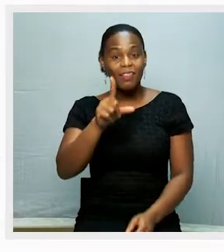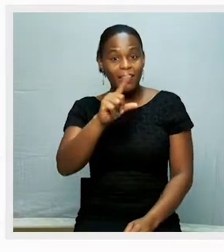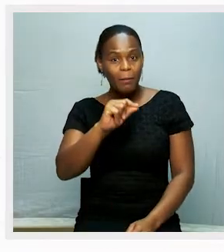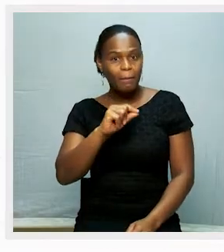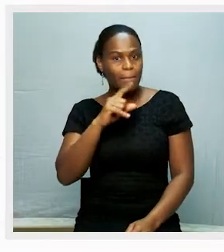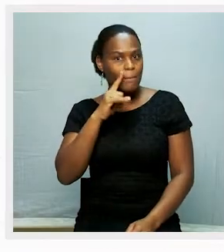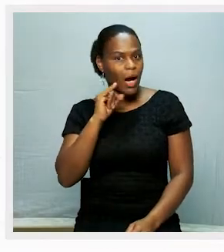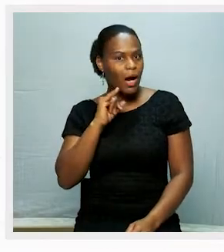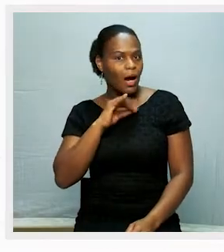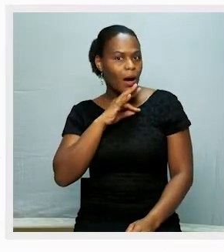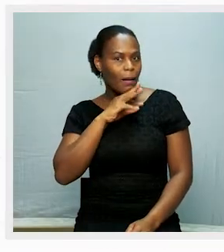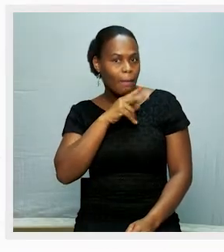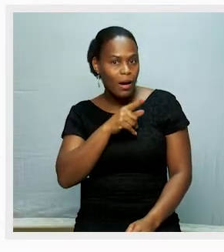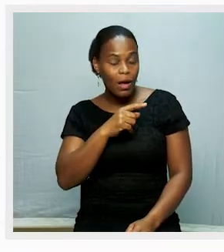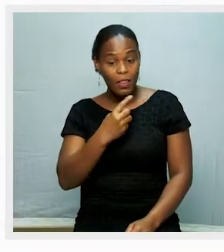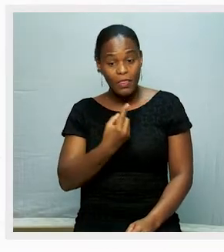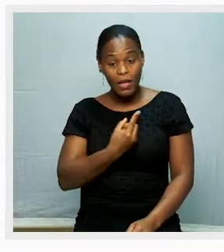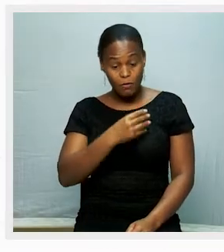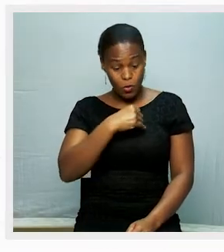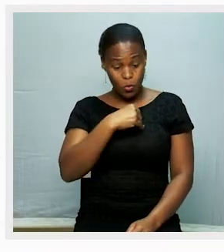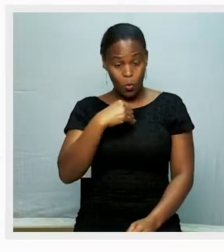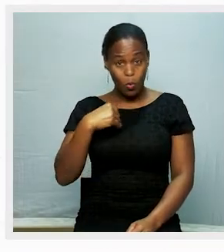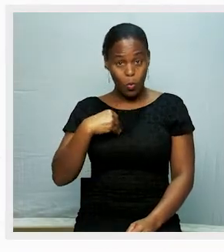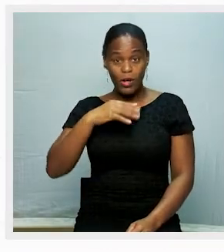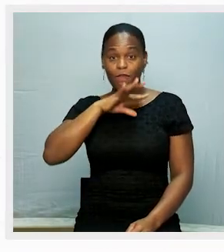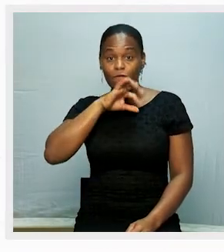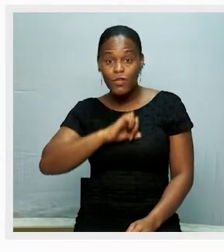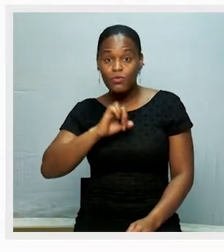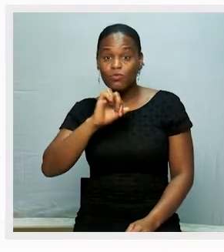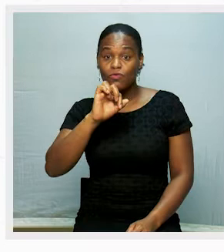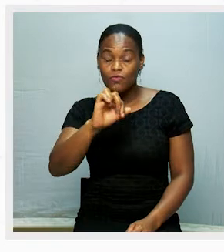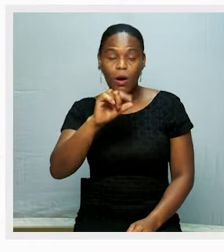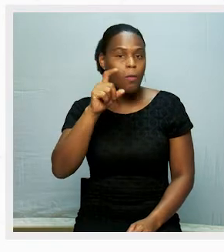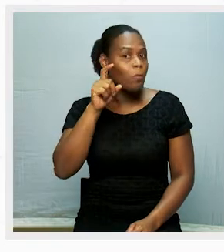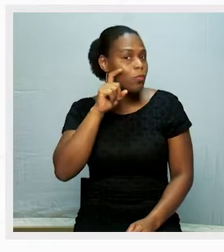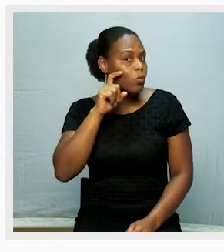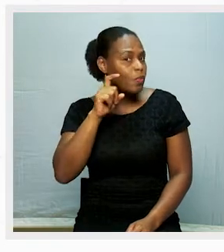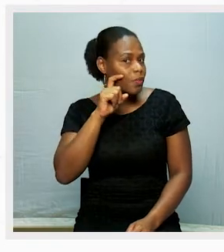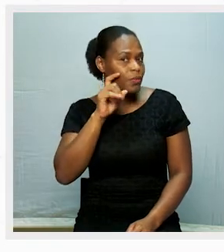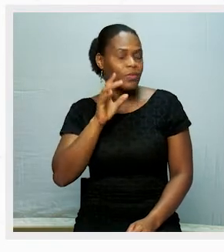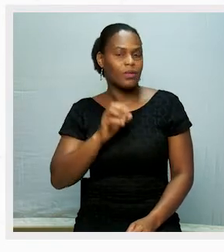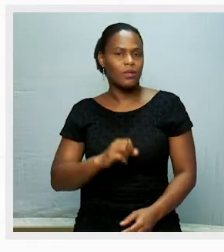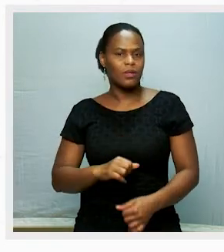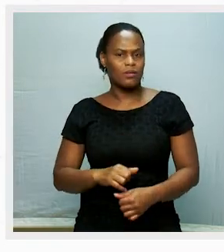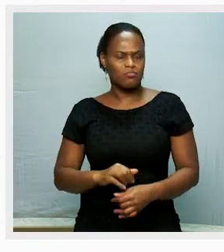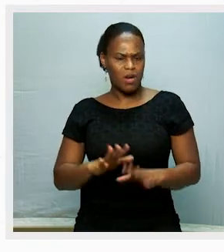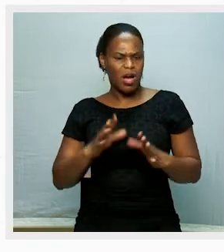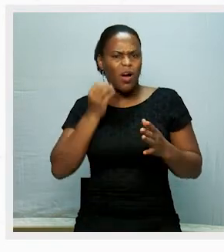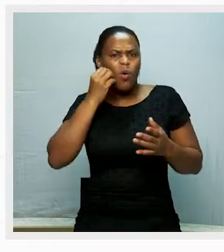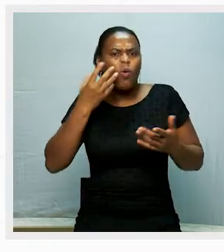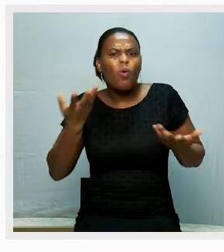Também, os pais devem proteger a saúde dos seus filhos. Como?